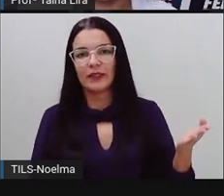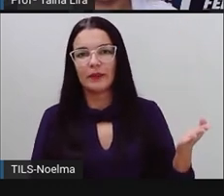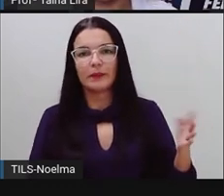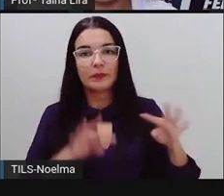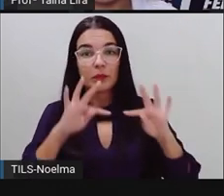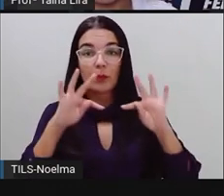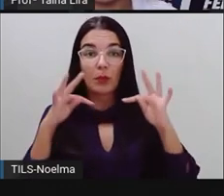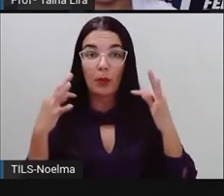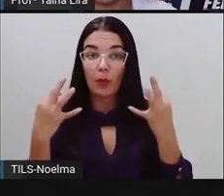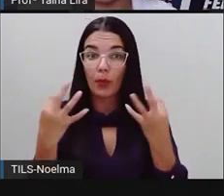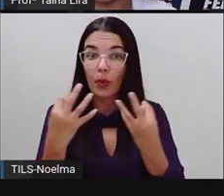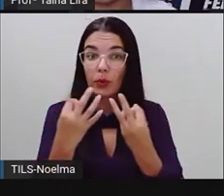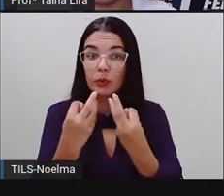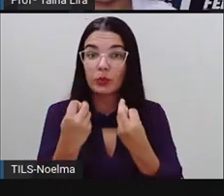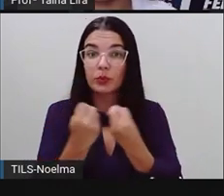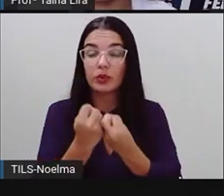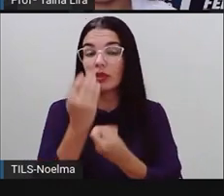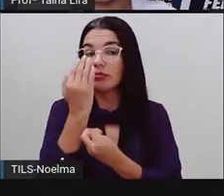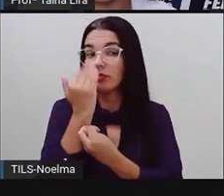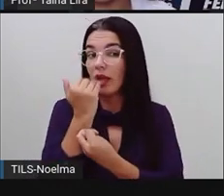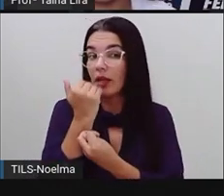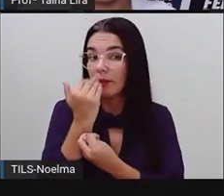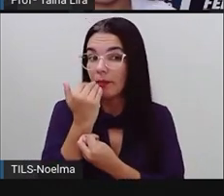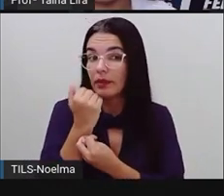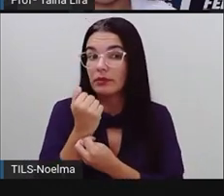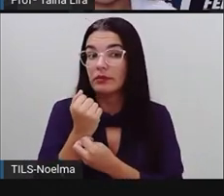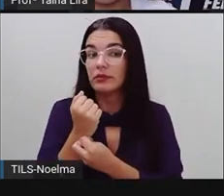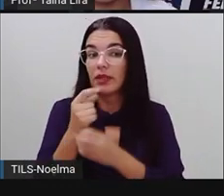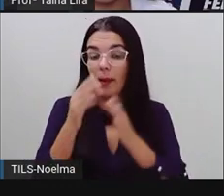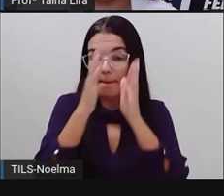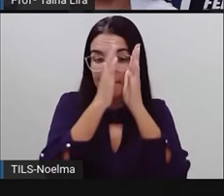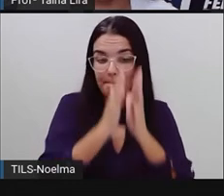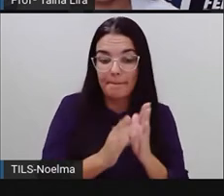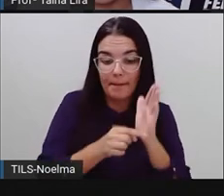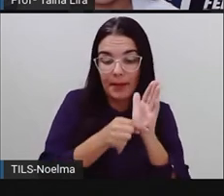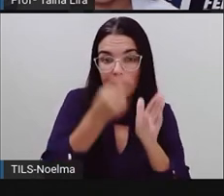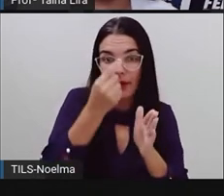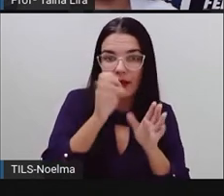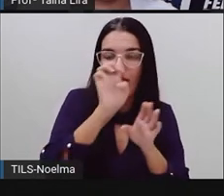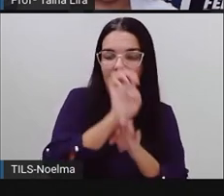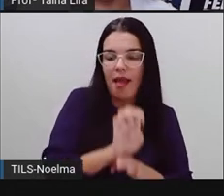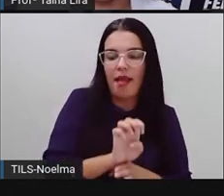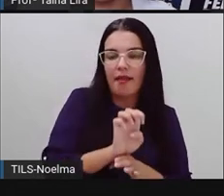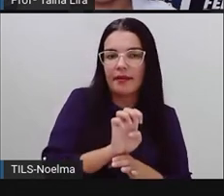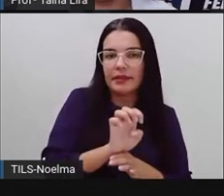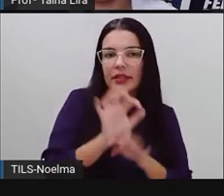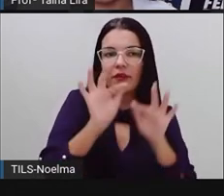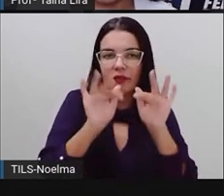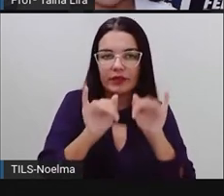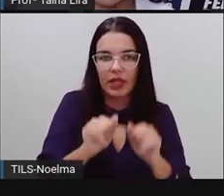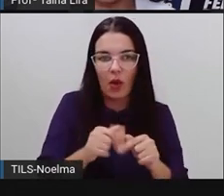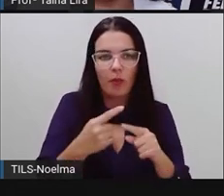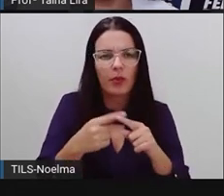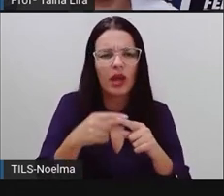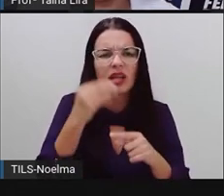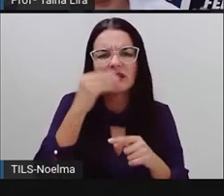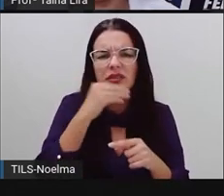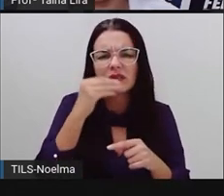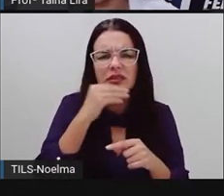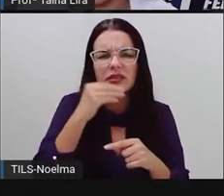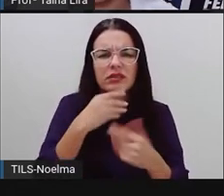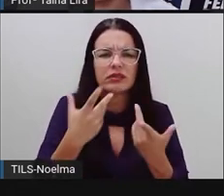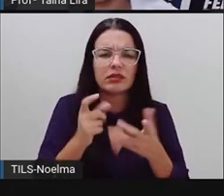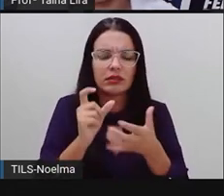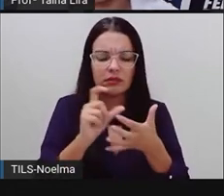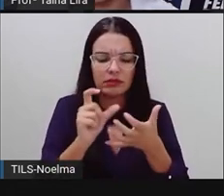todas aqueles alimentos frescos foram escritos aí com a letra é no final ó tomate